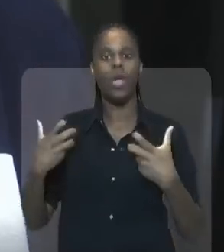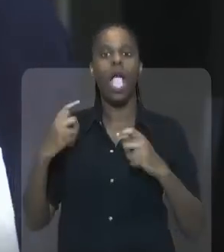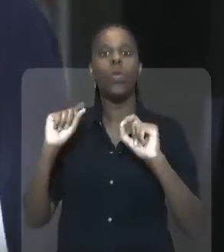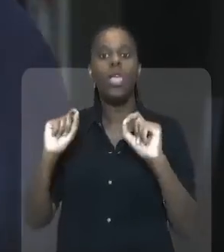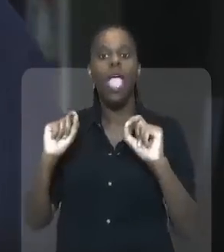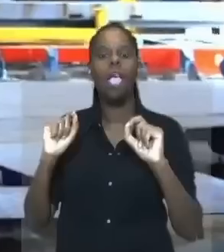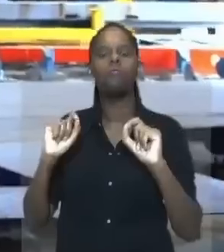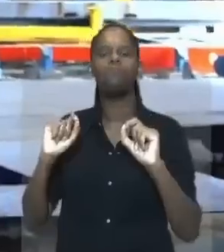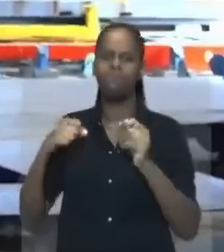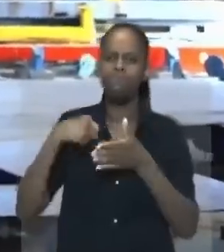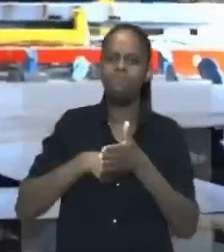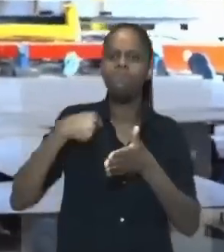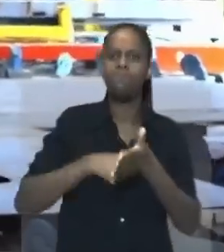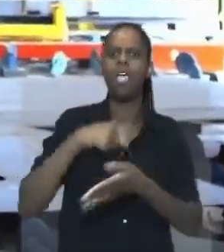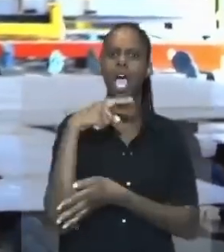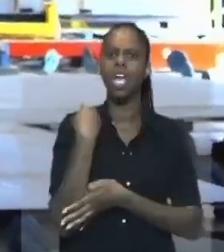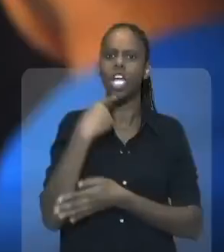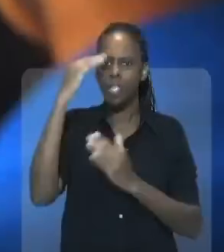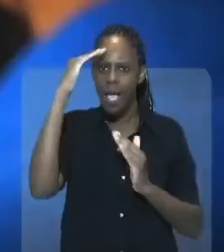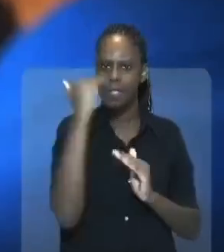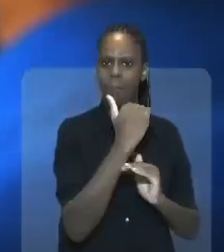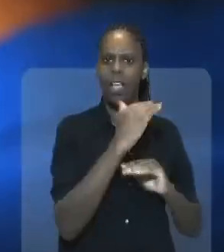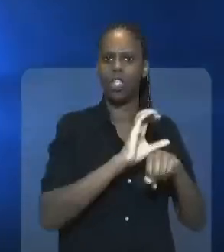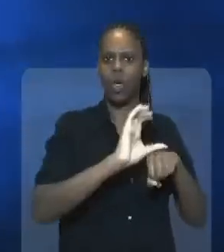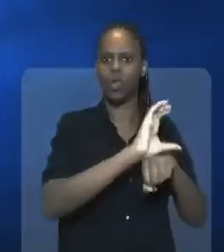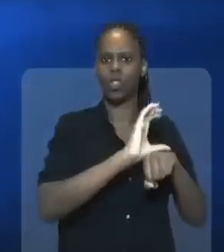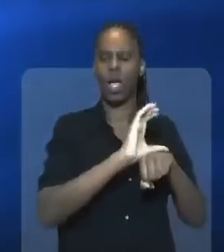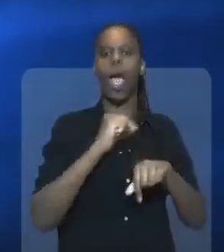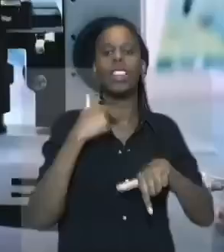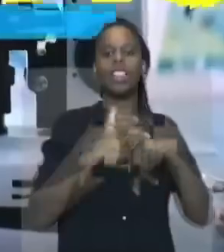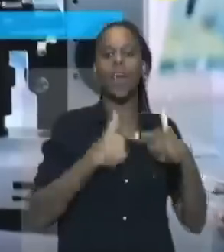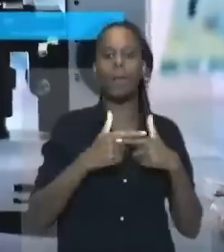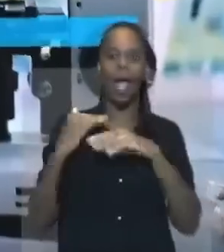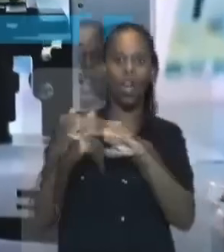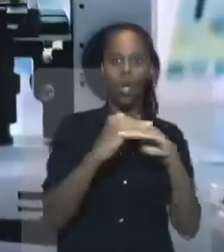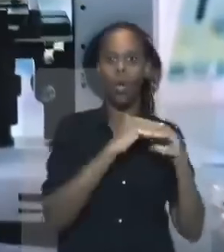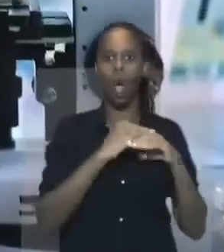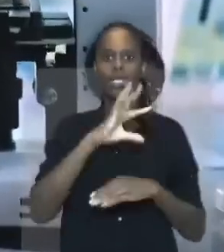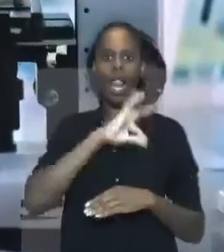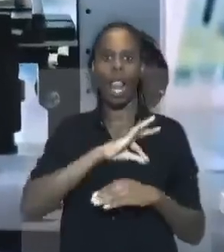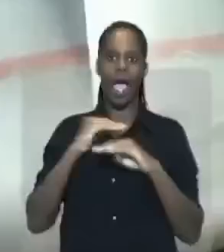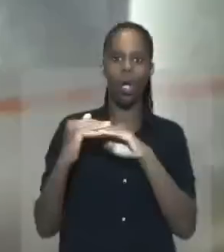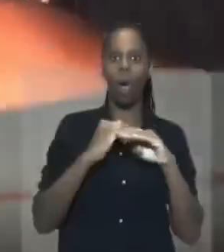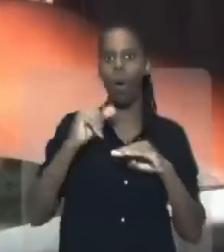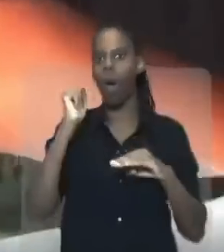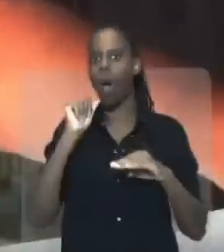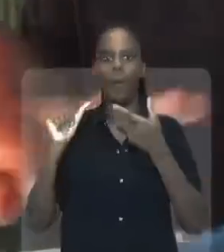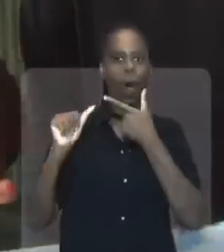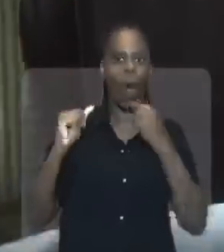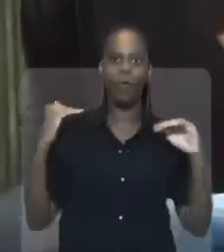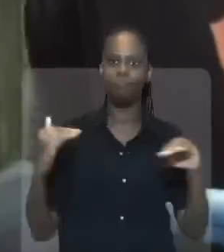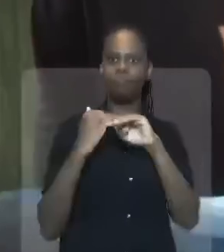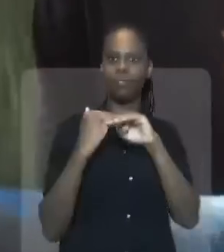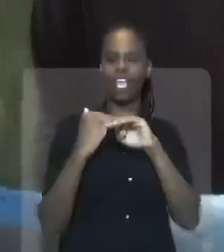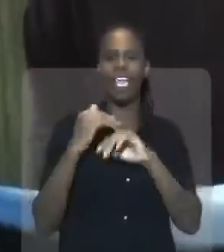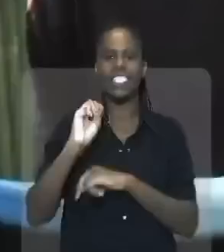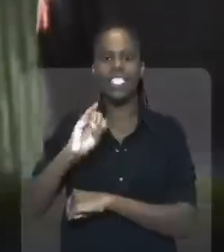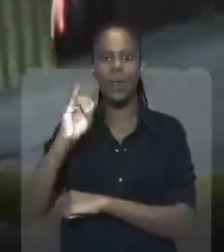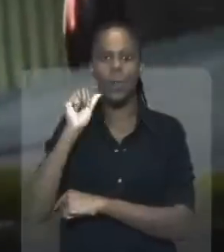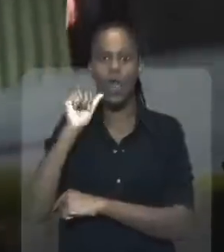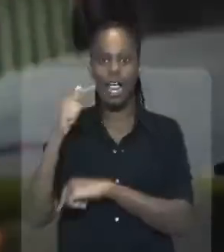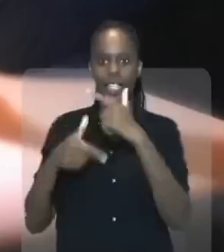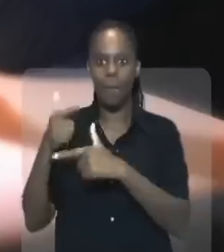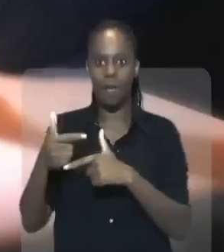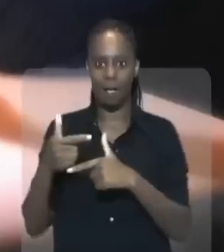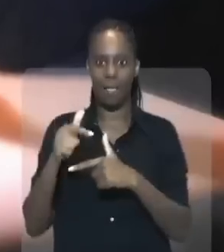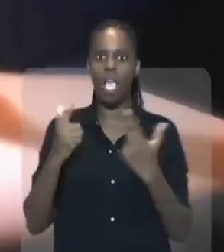ter uma esperança. Eu quero brigar muito para que a gente cumpra a Constituição, que é trabalho igual, salário igual entre